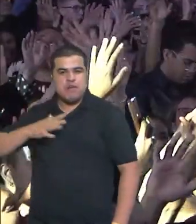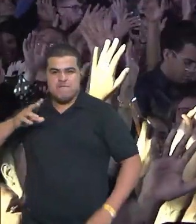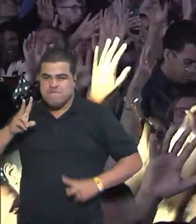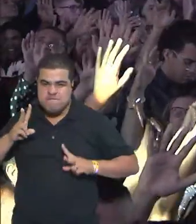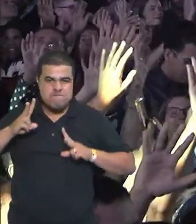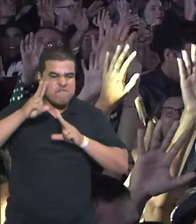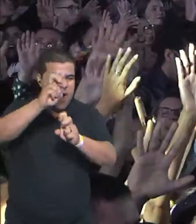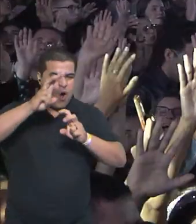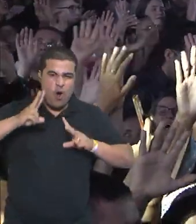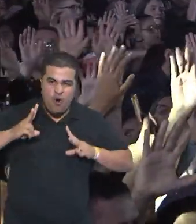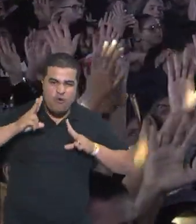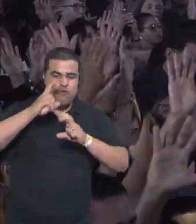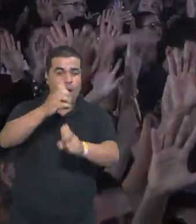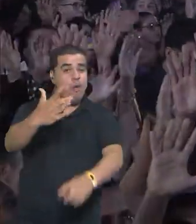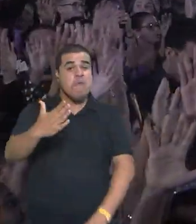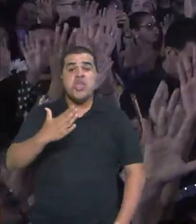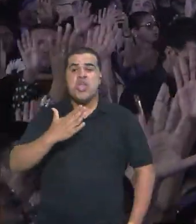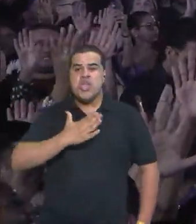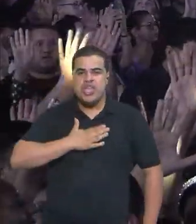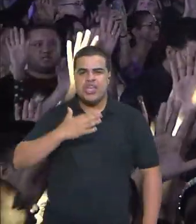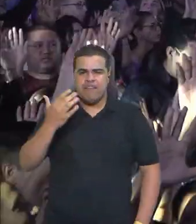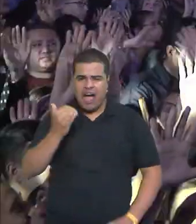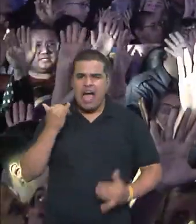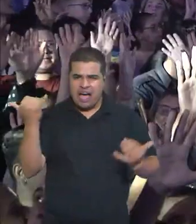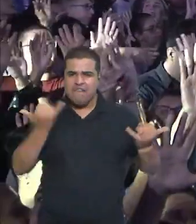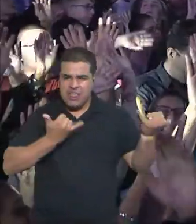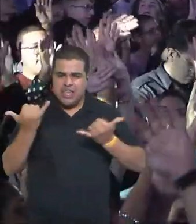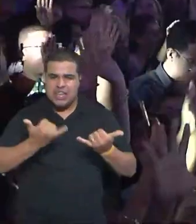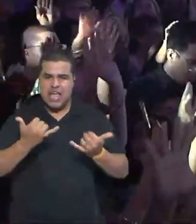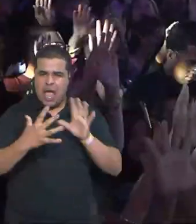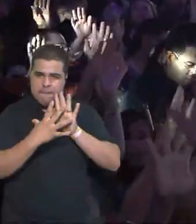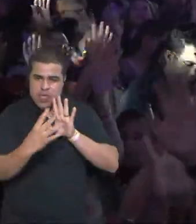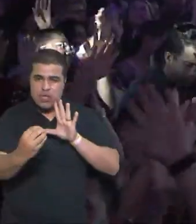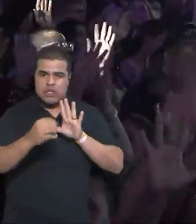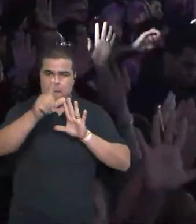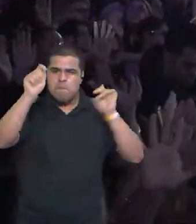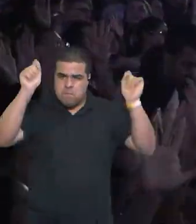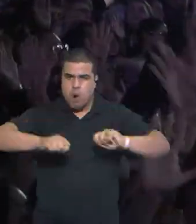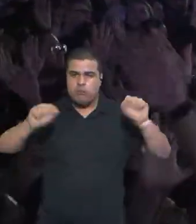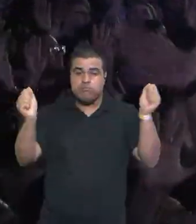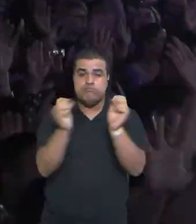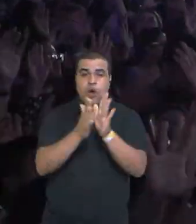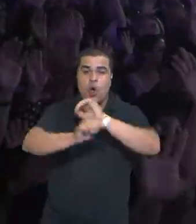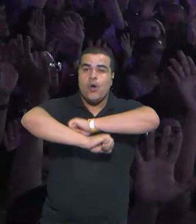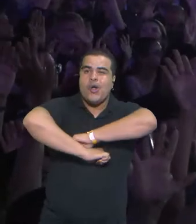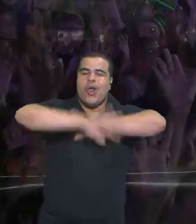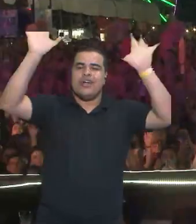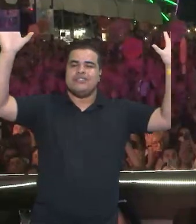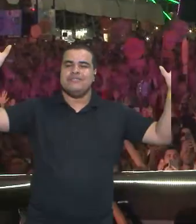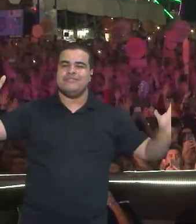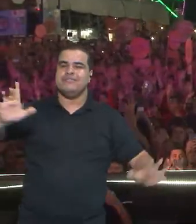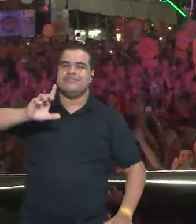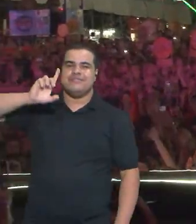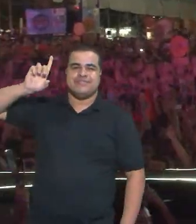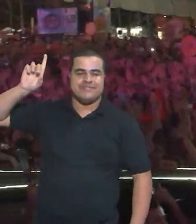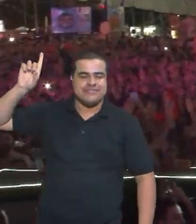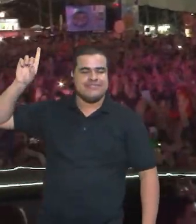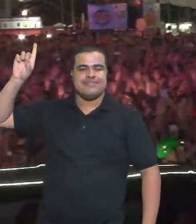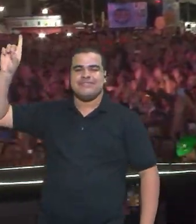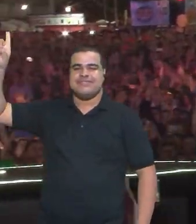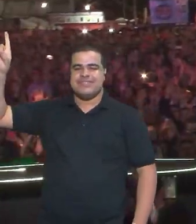a noite da minha vitória se você pode ter um glória a Deus